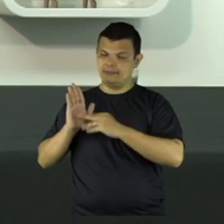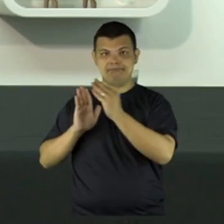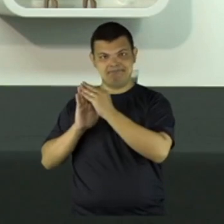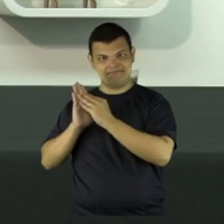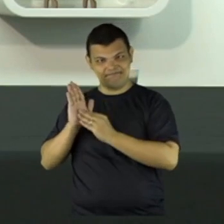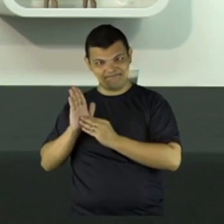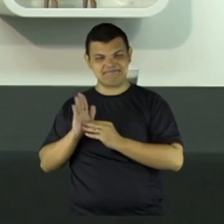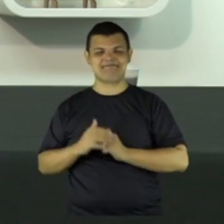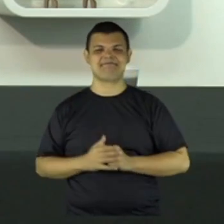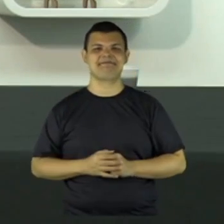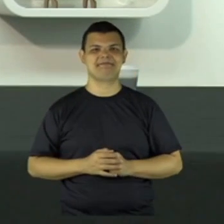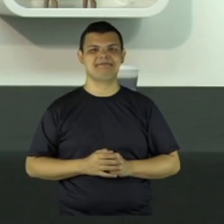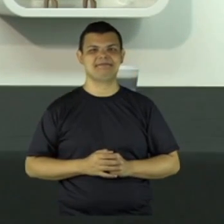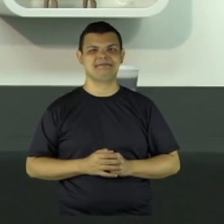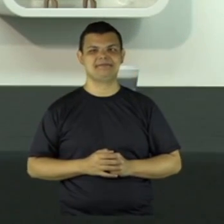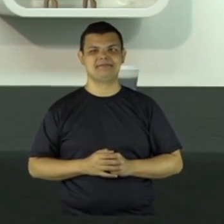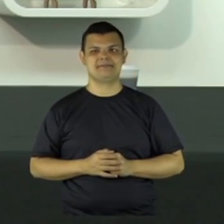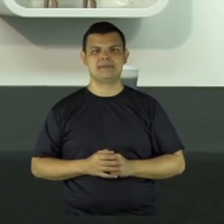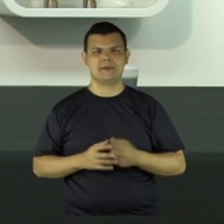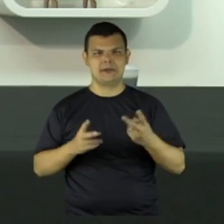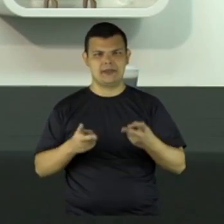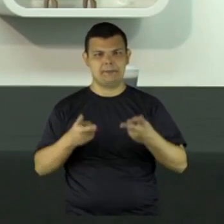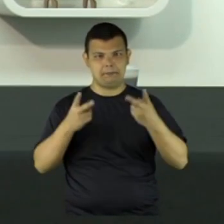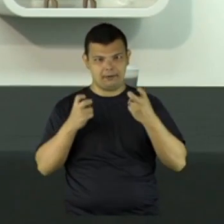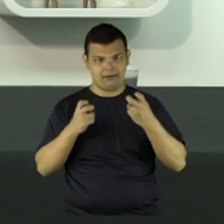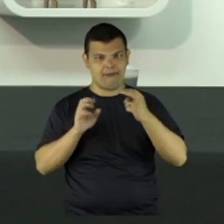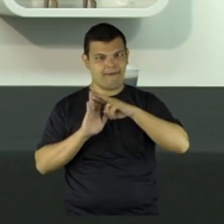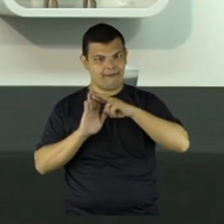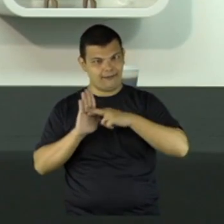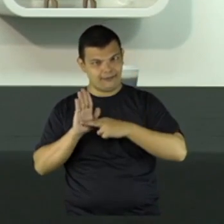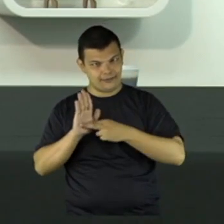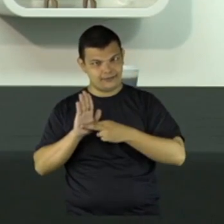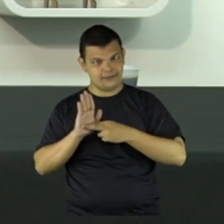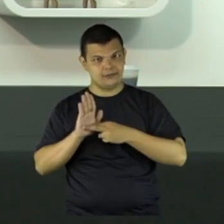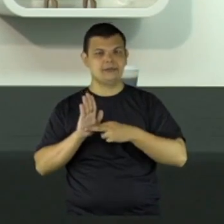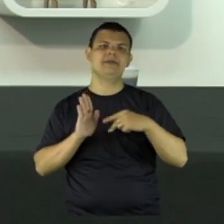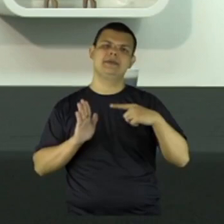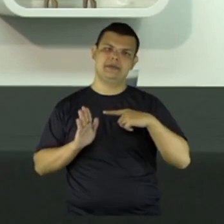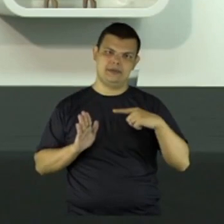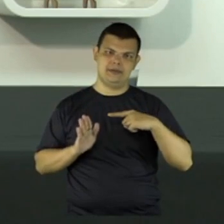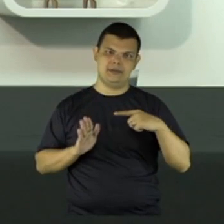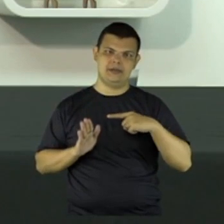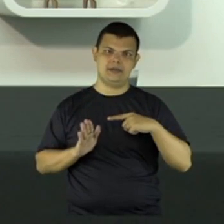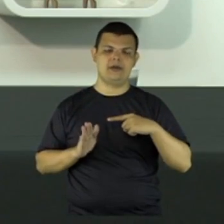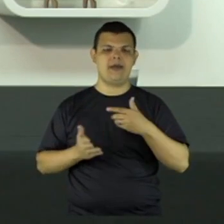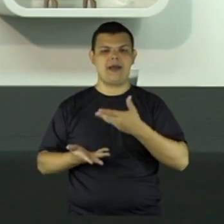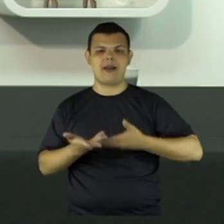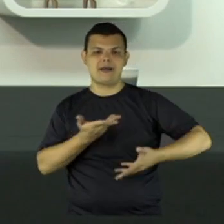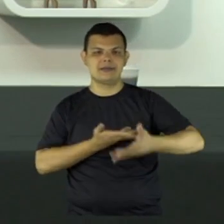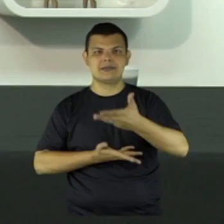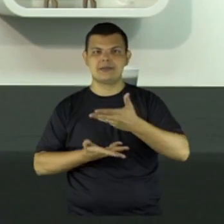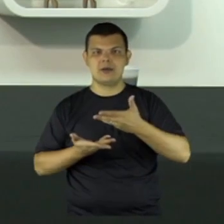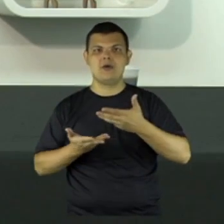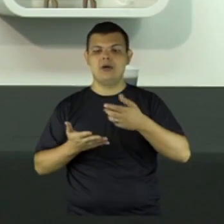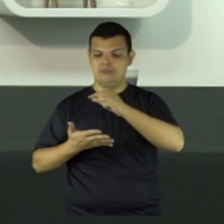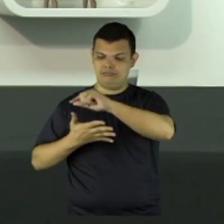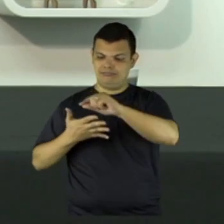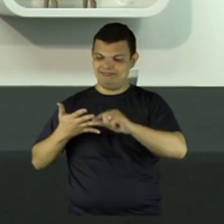regras. Então reparem que as regras, elas também têm relação com os outros